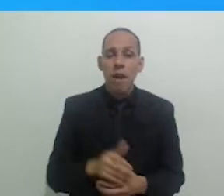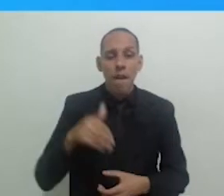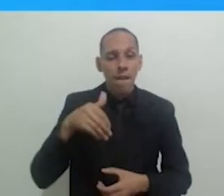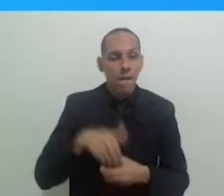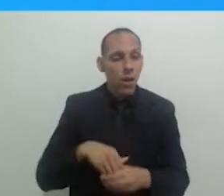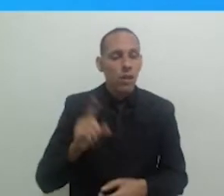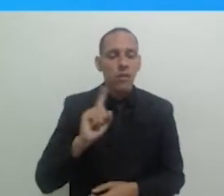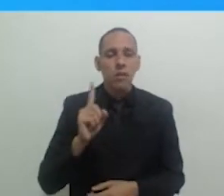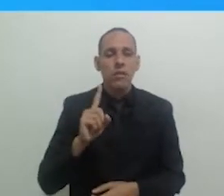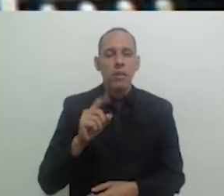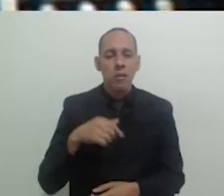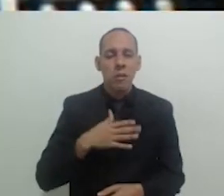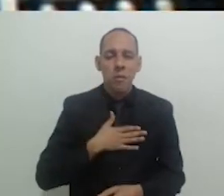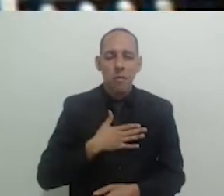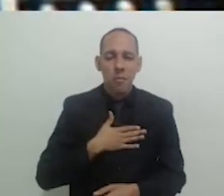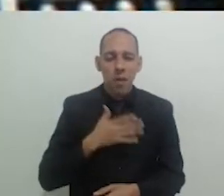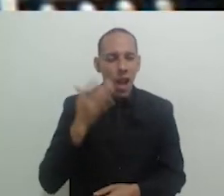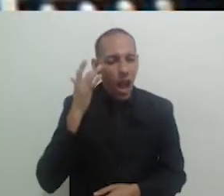meu aqui.